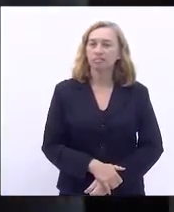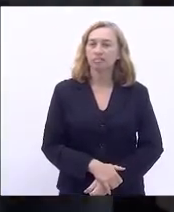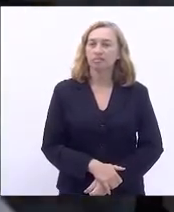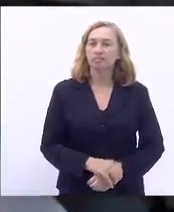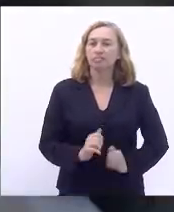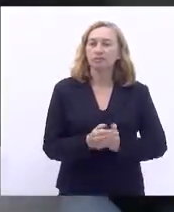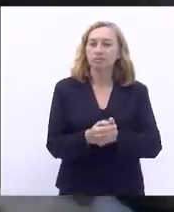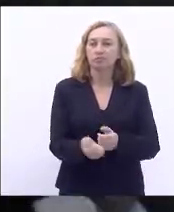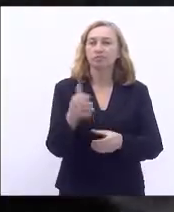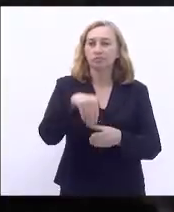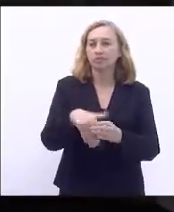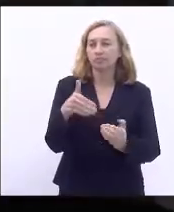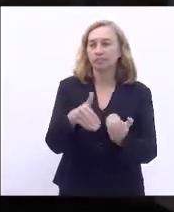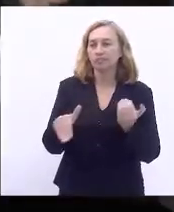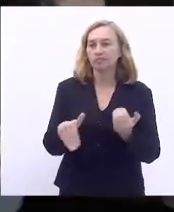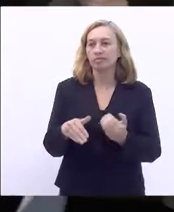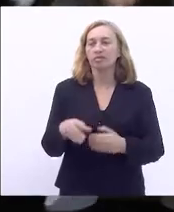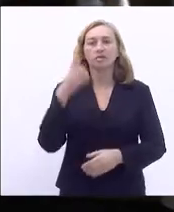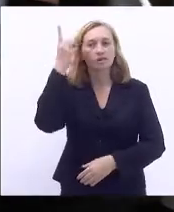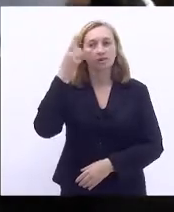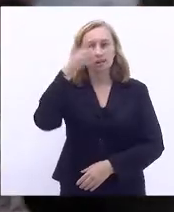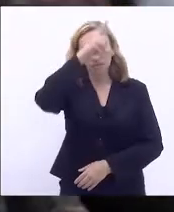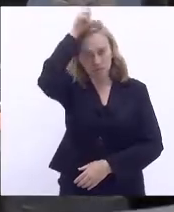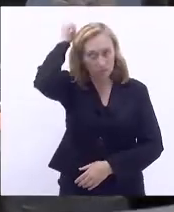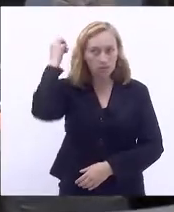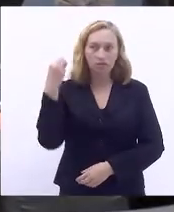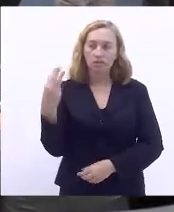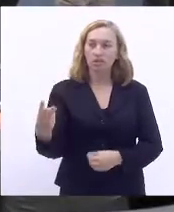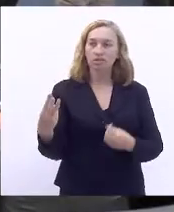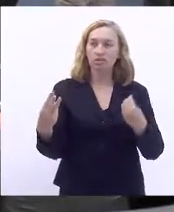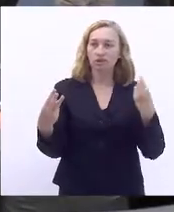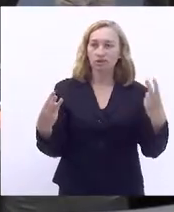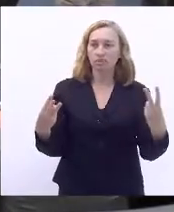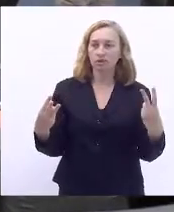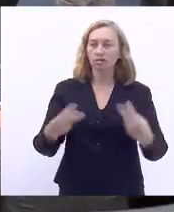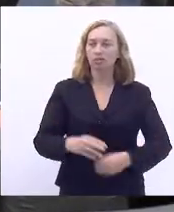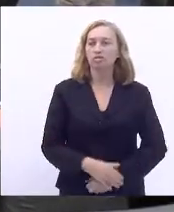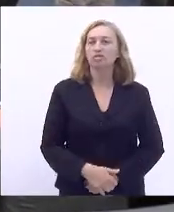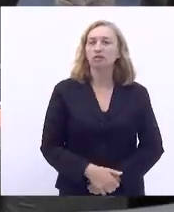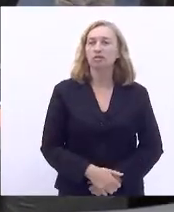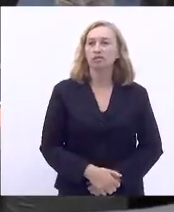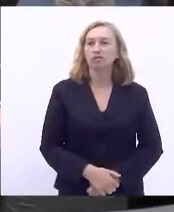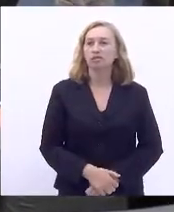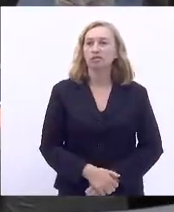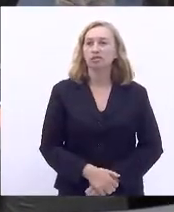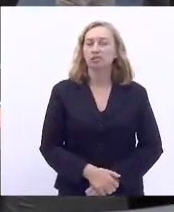Acompanho o voto divergente do deputado Luiz Paulo. 3-2.